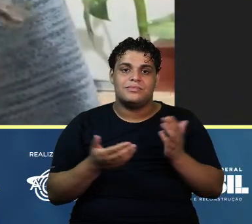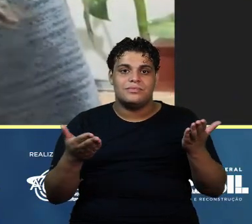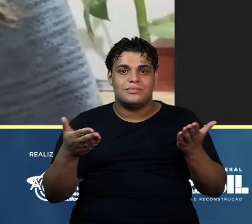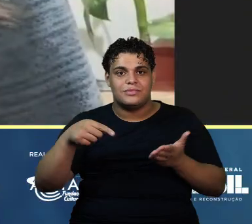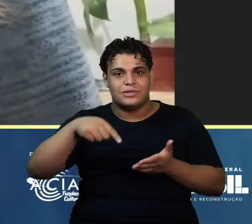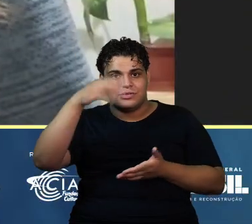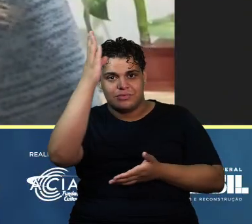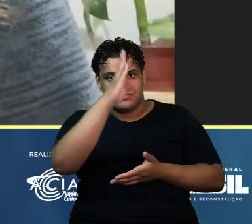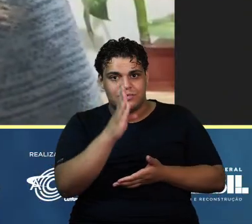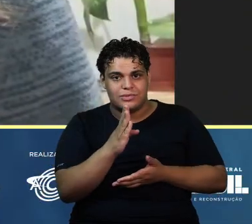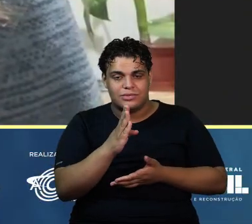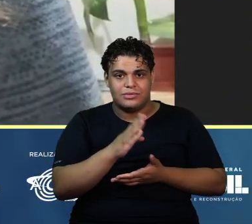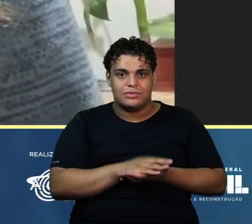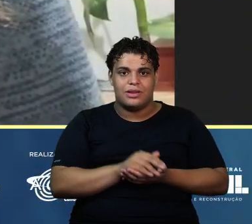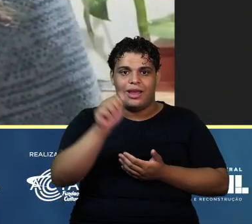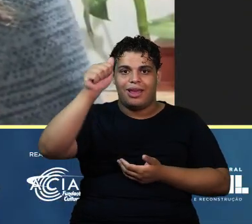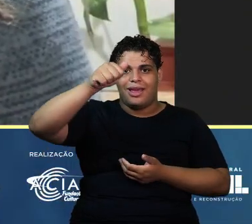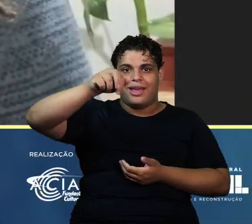de artivismo.